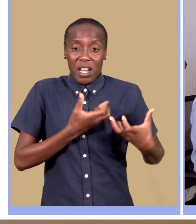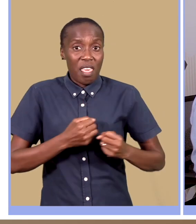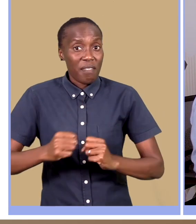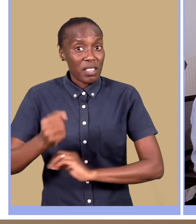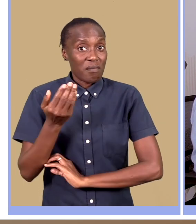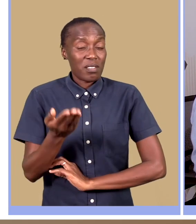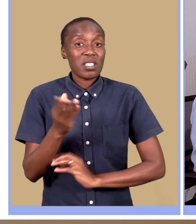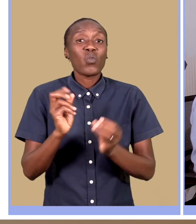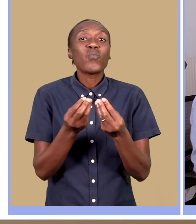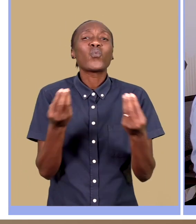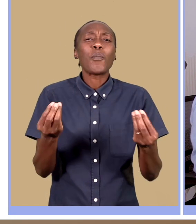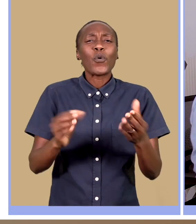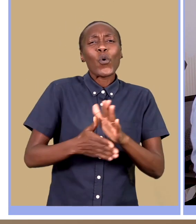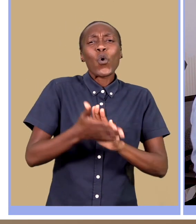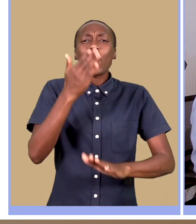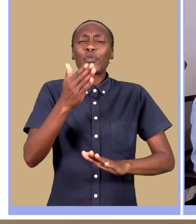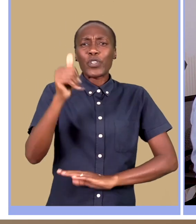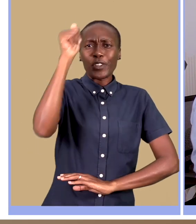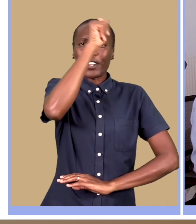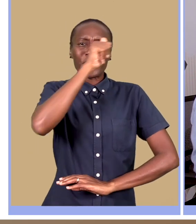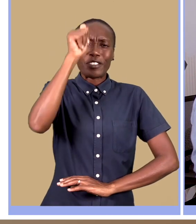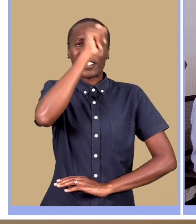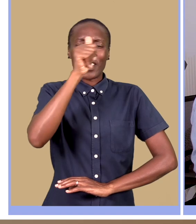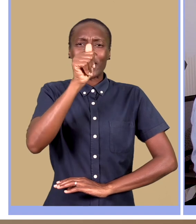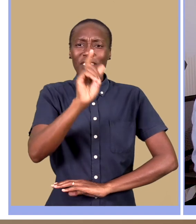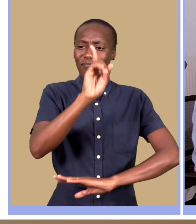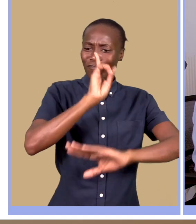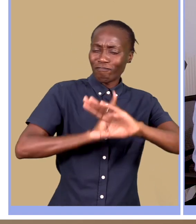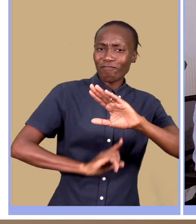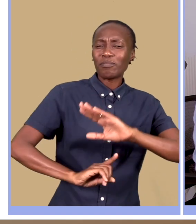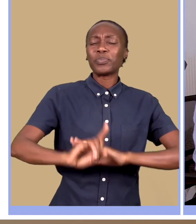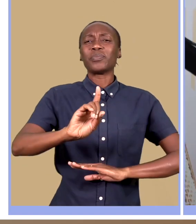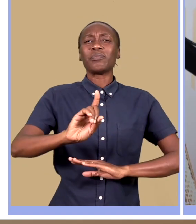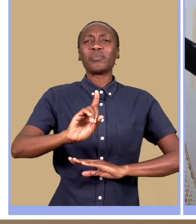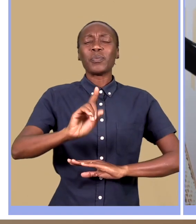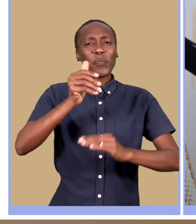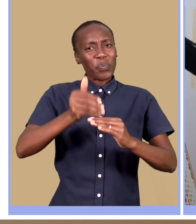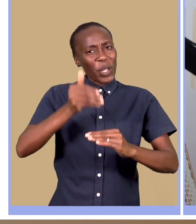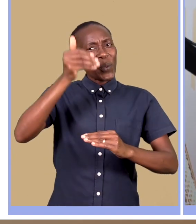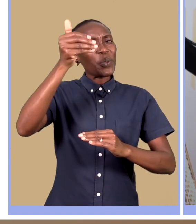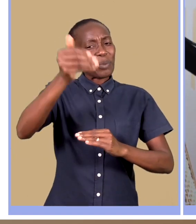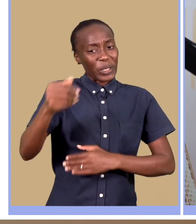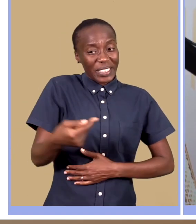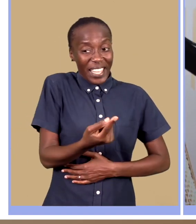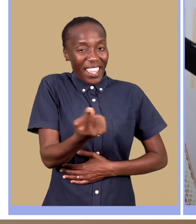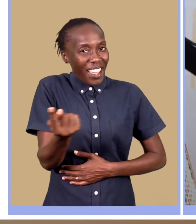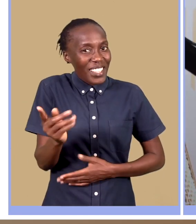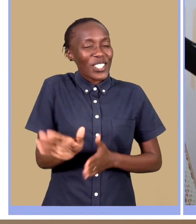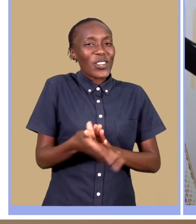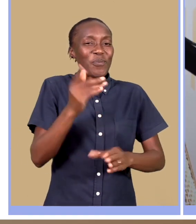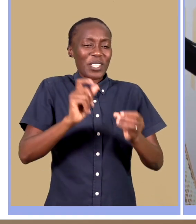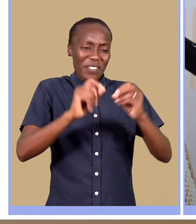conseguir entrar no mundo acadêmico. E são essas pessoas que depois levam a cabo